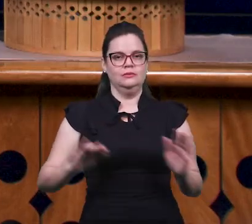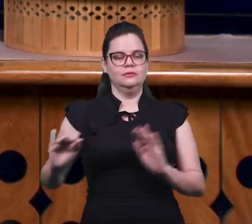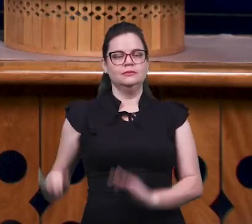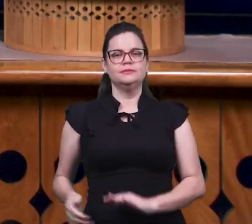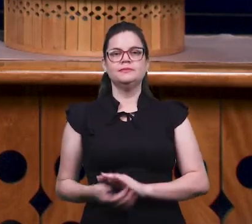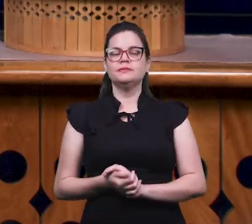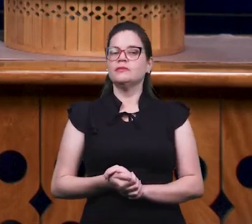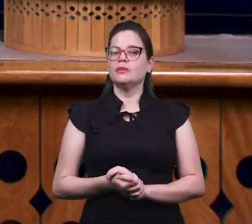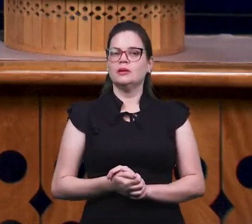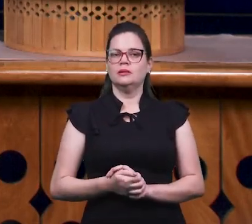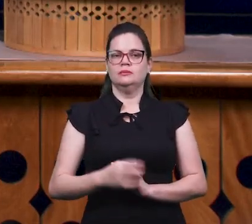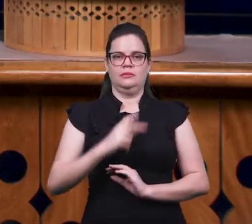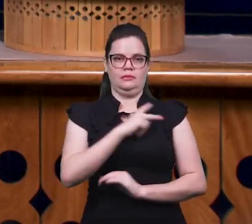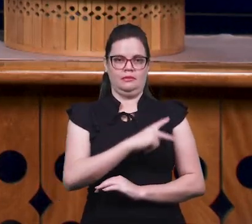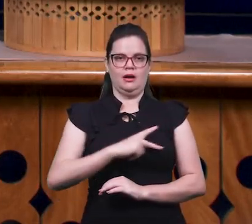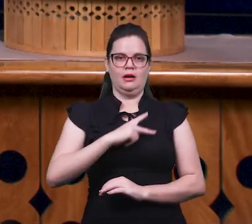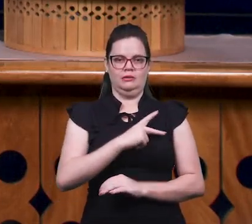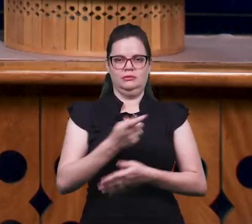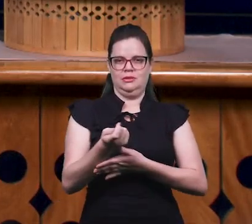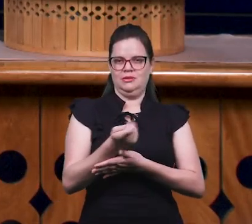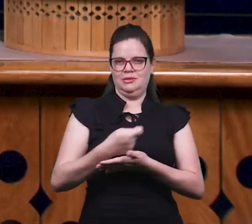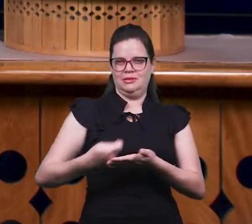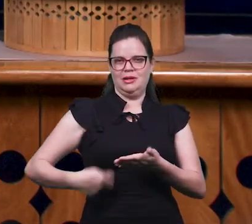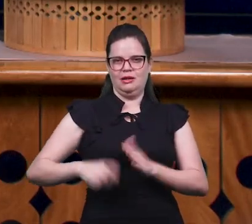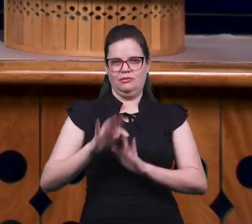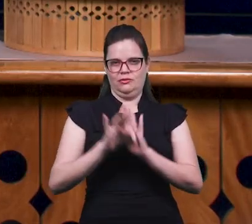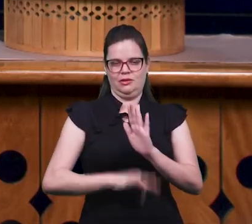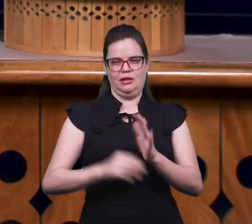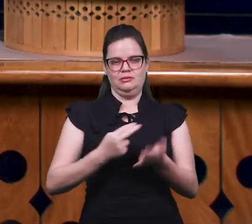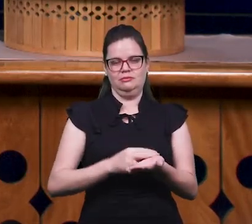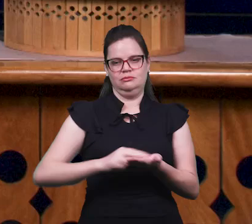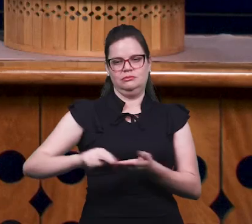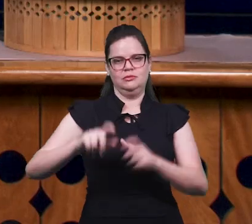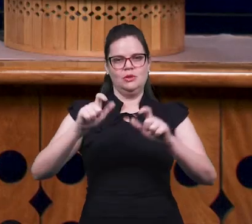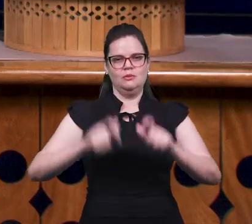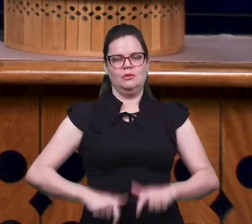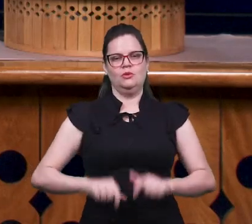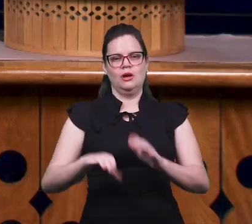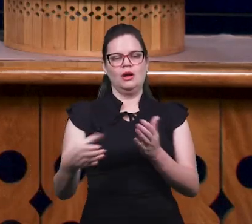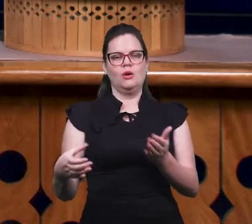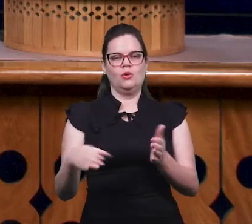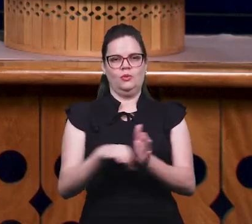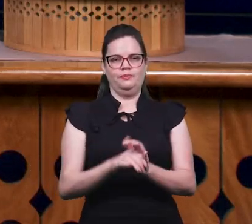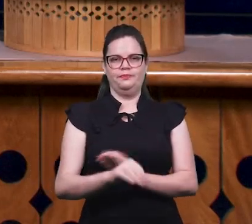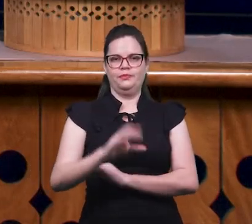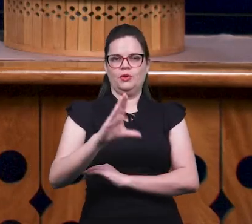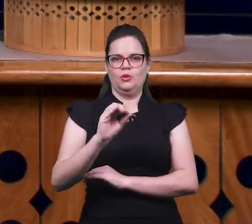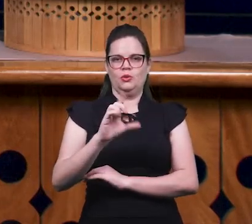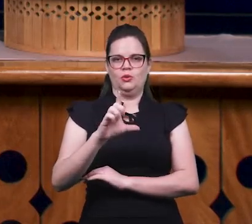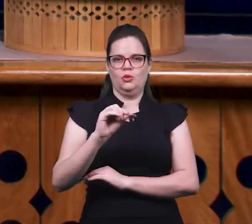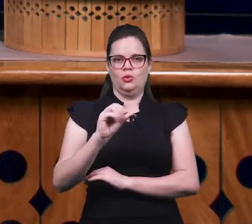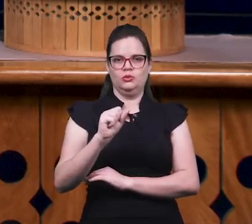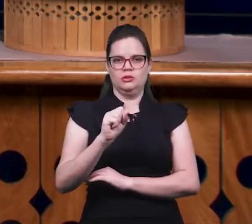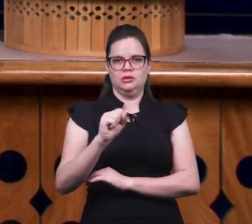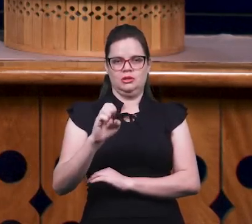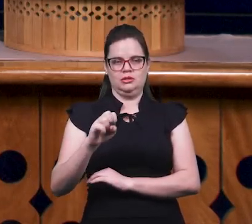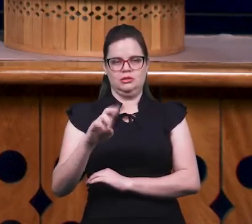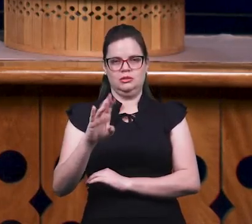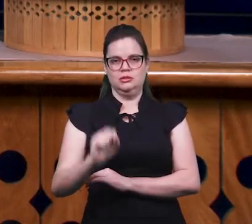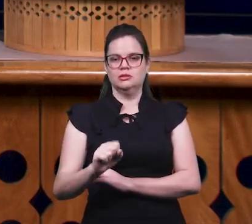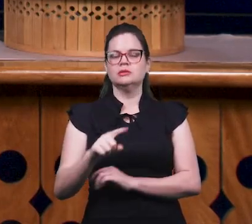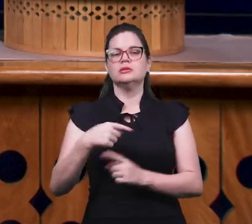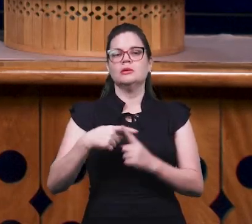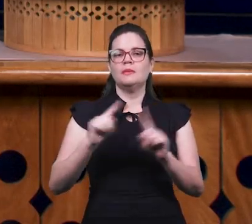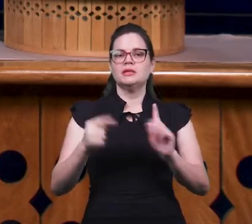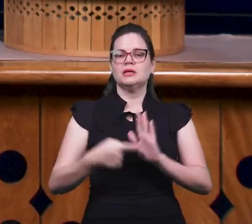fazer aqui primeiro a reflexão sobre esse texto, para que ninguém vos faça presa fácil, ou seja, prenda pelas